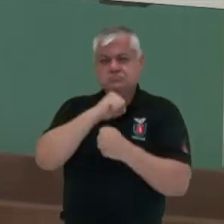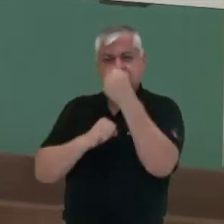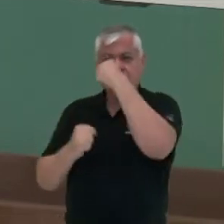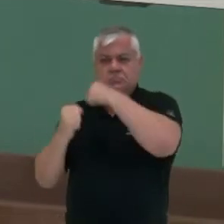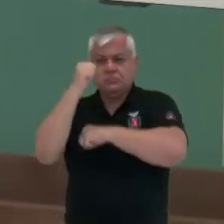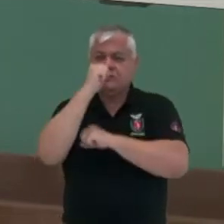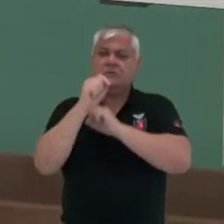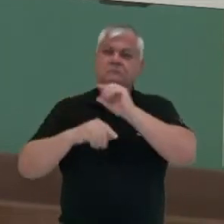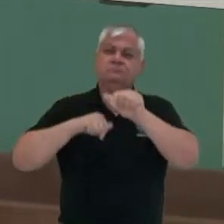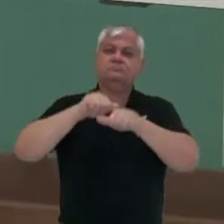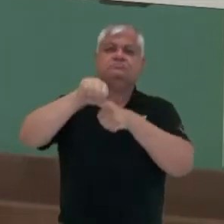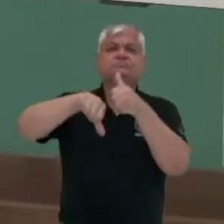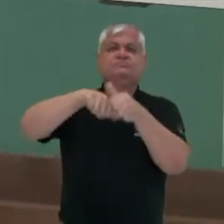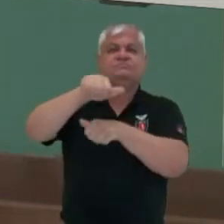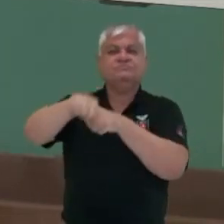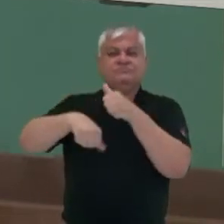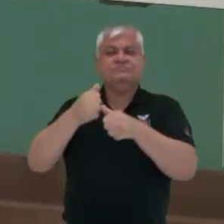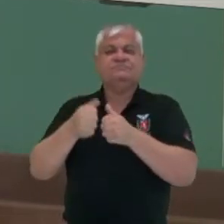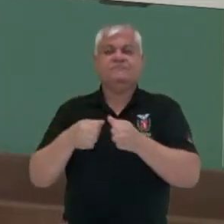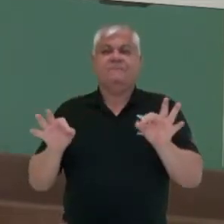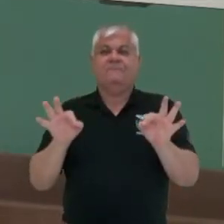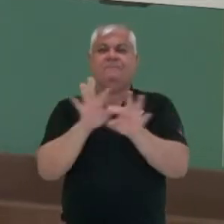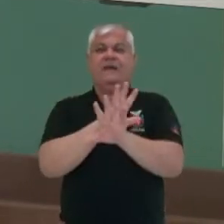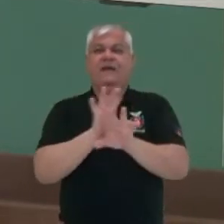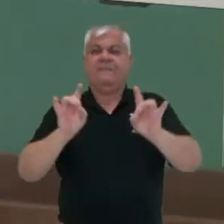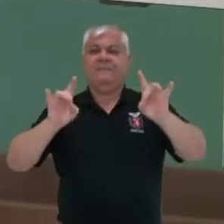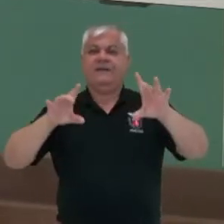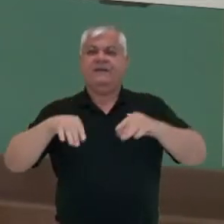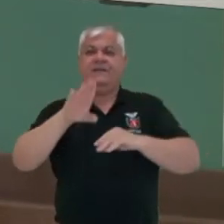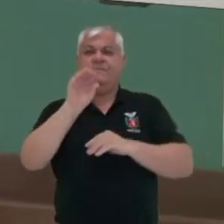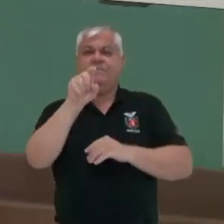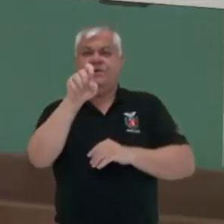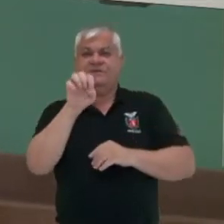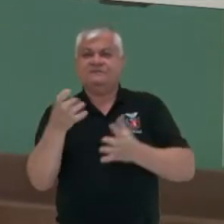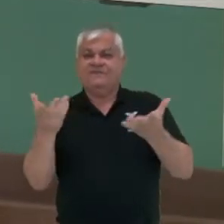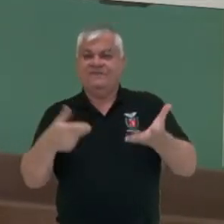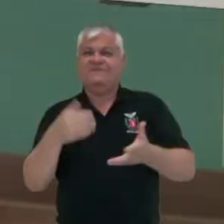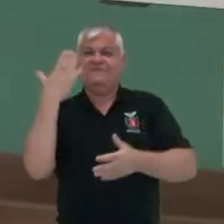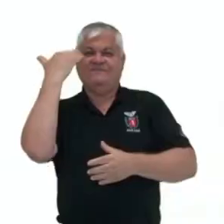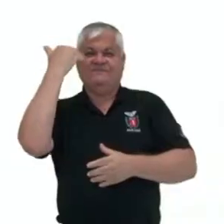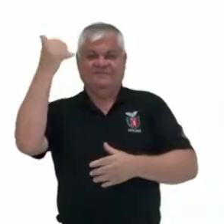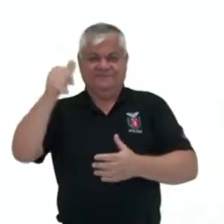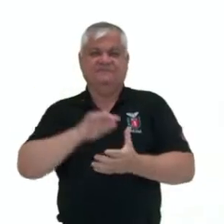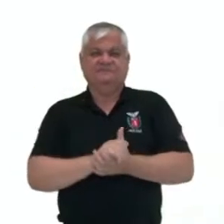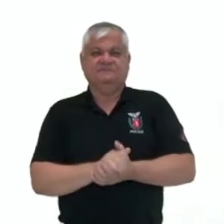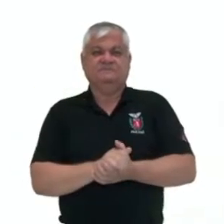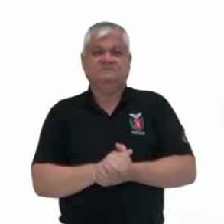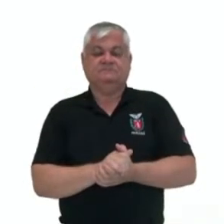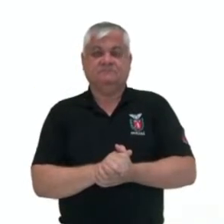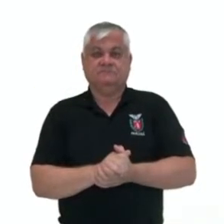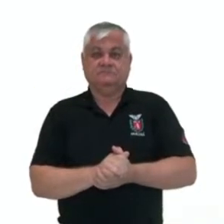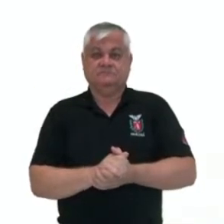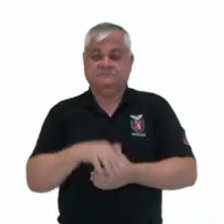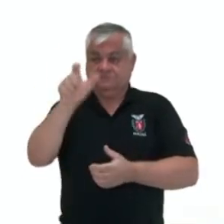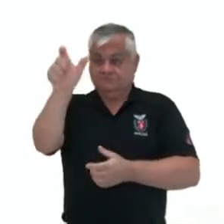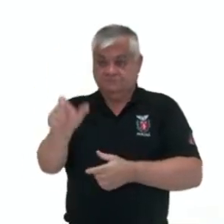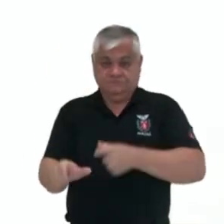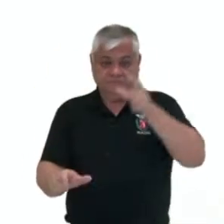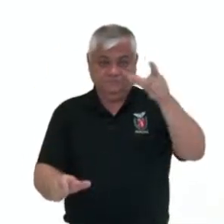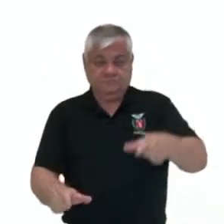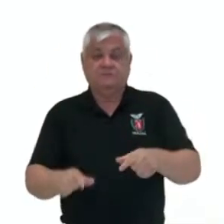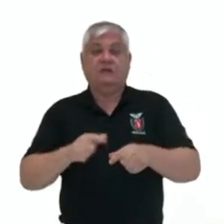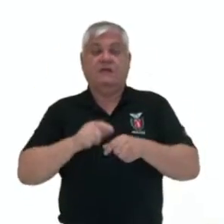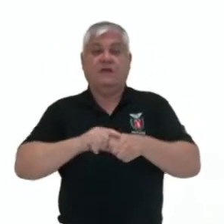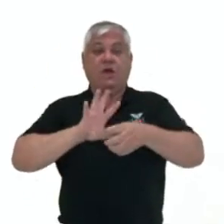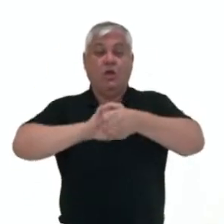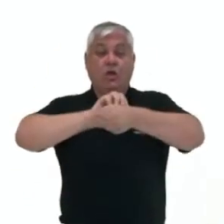que ele veio se transformando até chegar no boxe que a gente conhece hoje em dia. Os lutadores usavam correias de